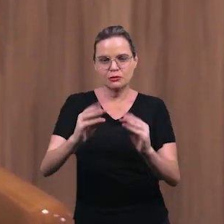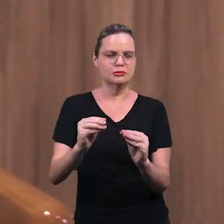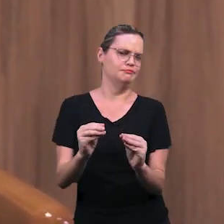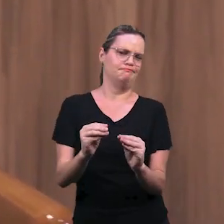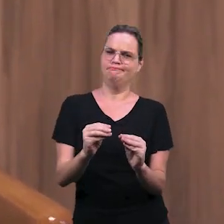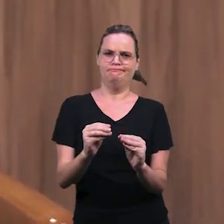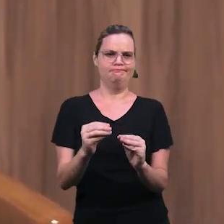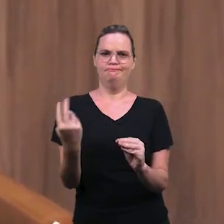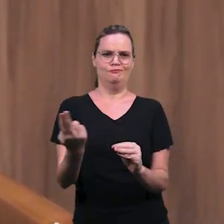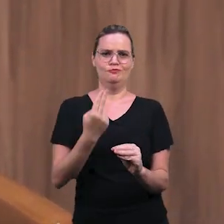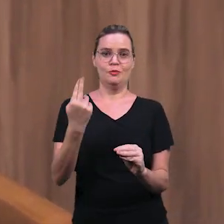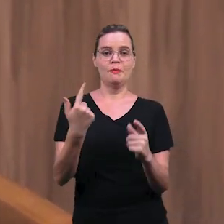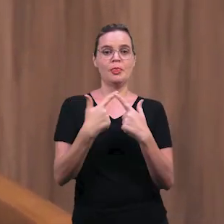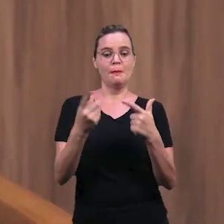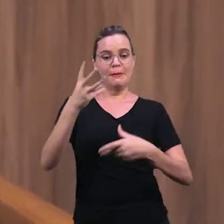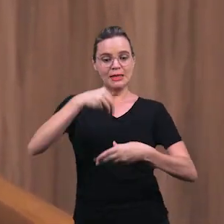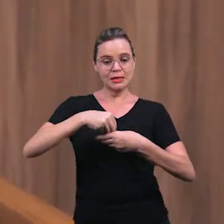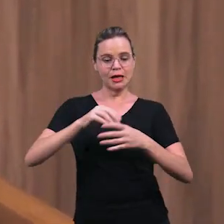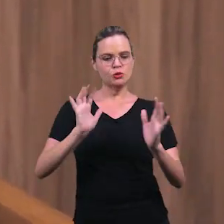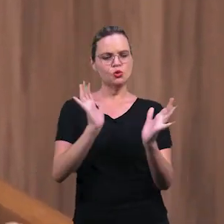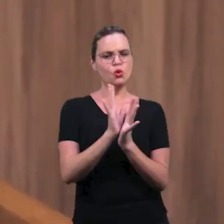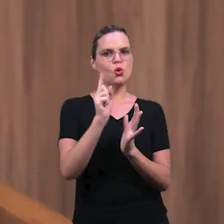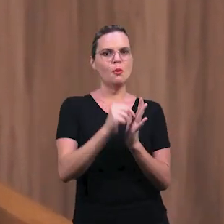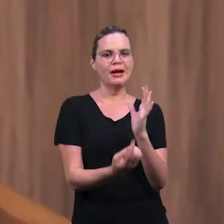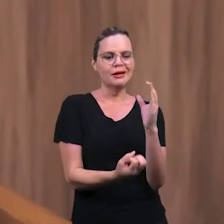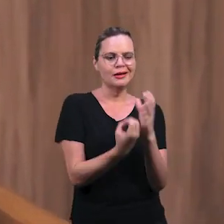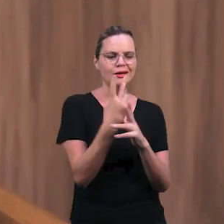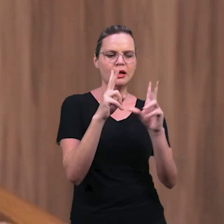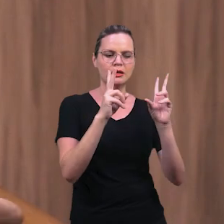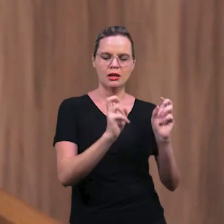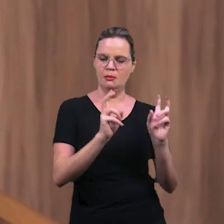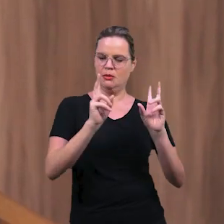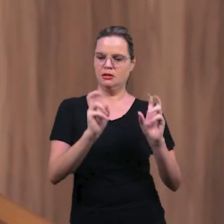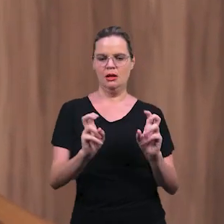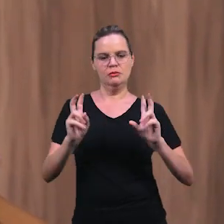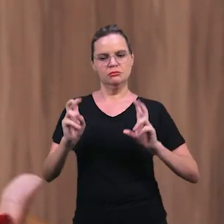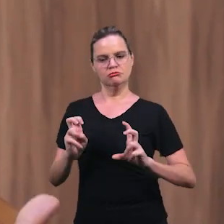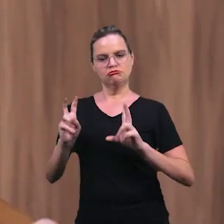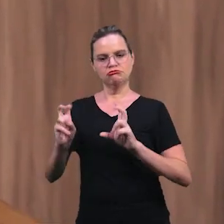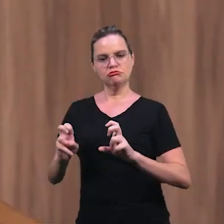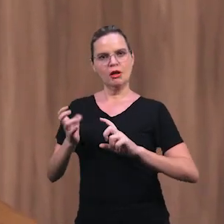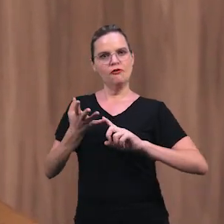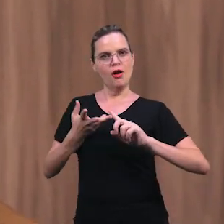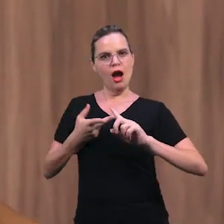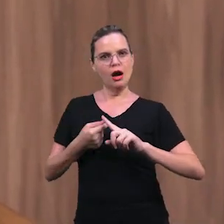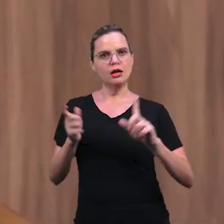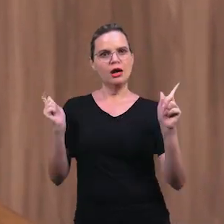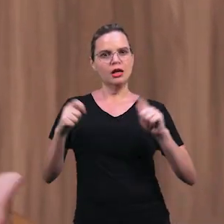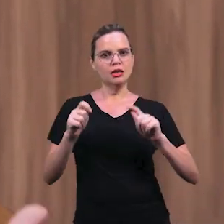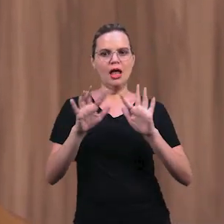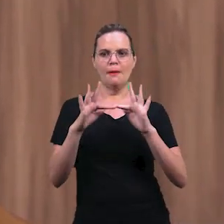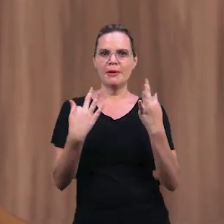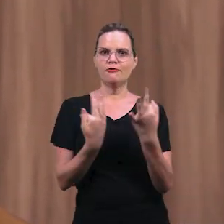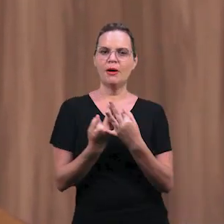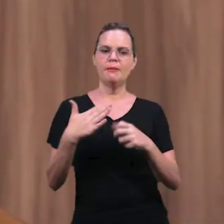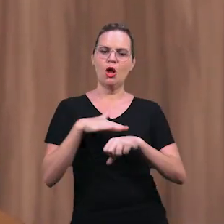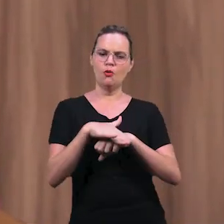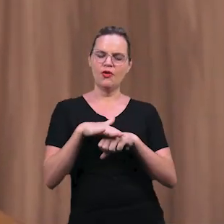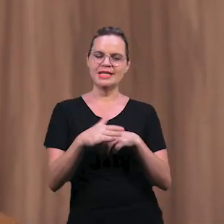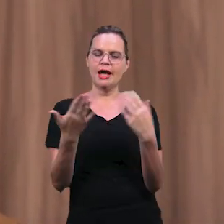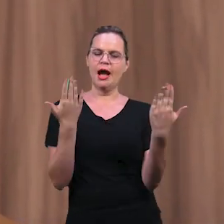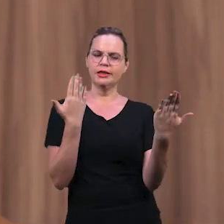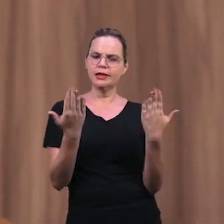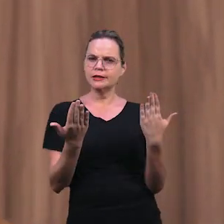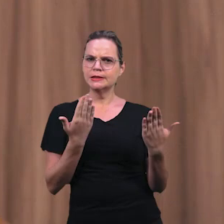Então, o que nós estamos fazendo no grupo é criar temas que possam colocar as famílias, né, em conversa,